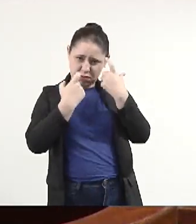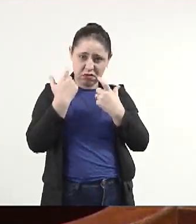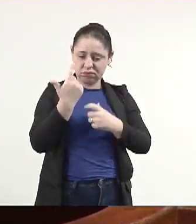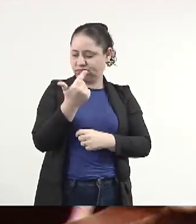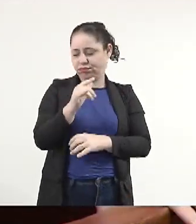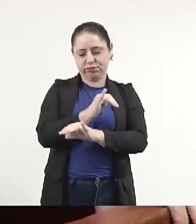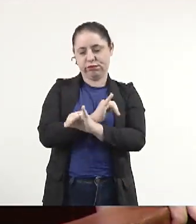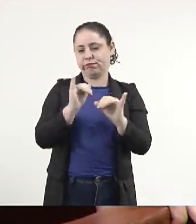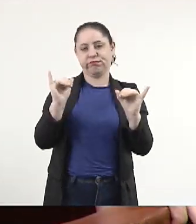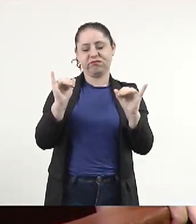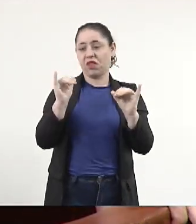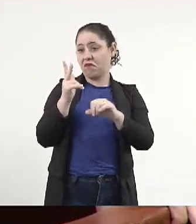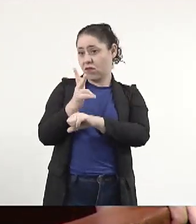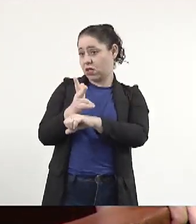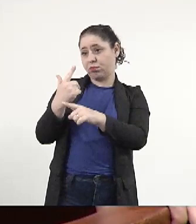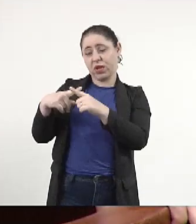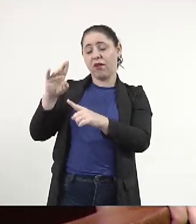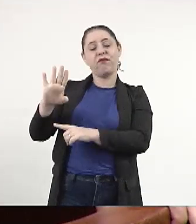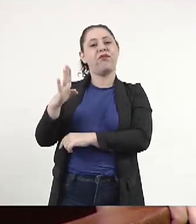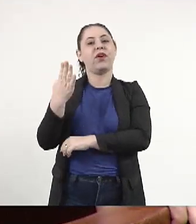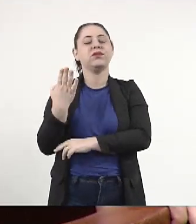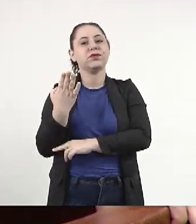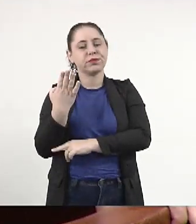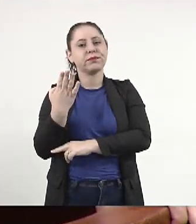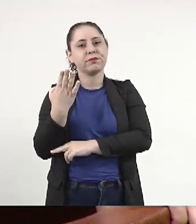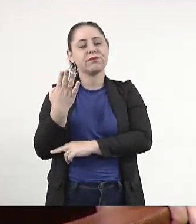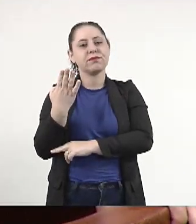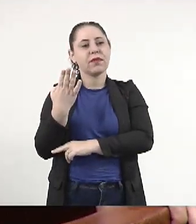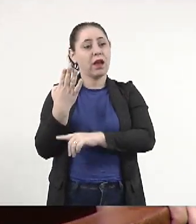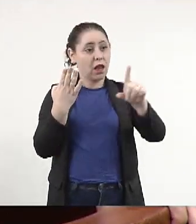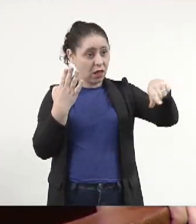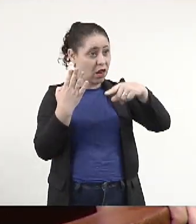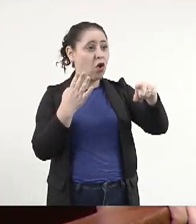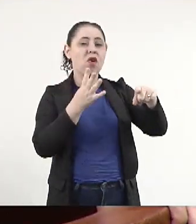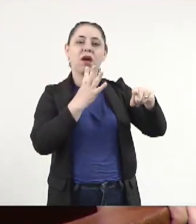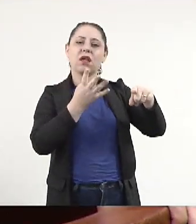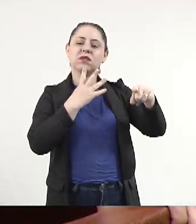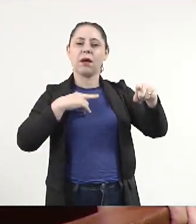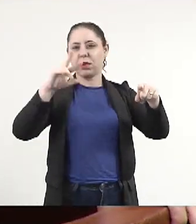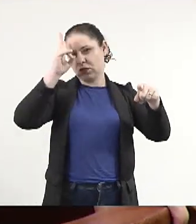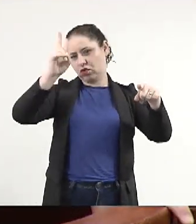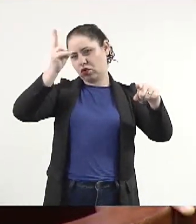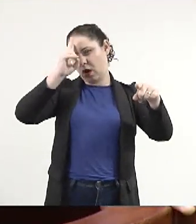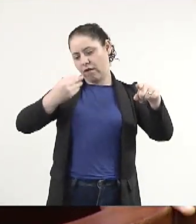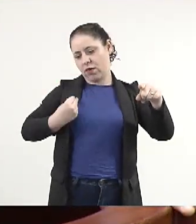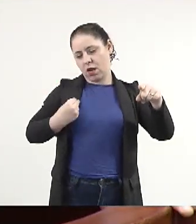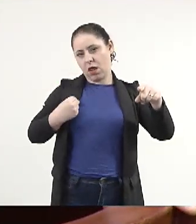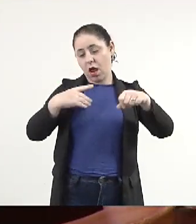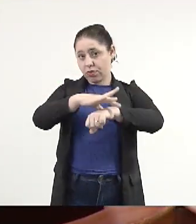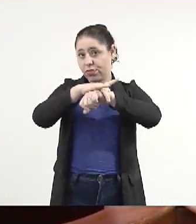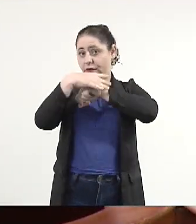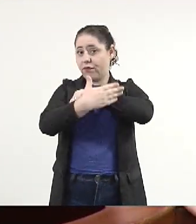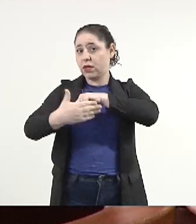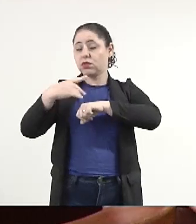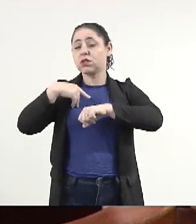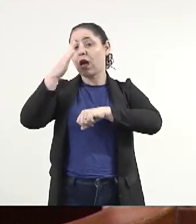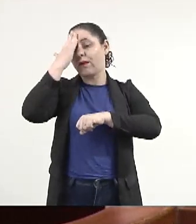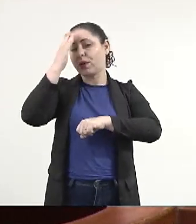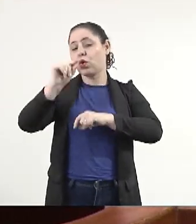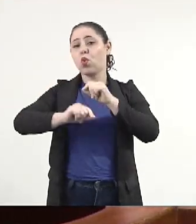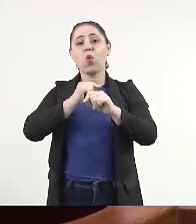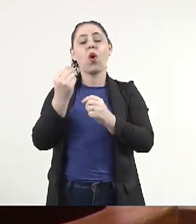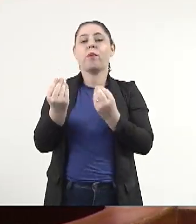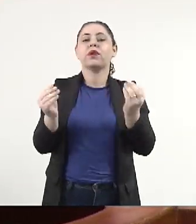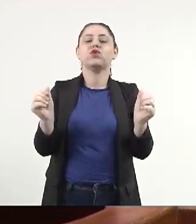com a divulgação desses vídeos, porque quem me conhece sabe da minha história, sabe o que eu defendo e sabe de